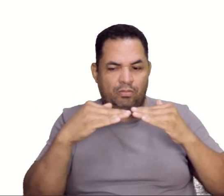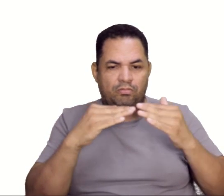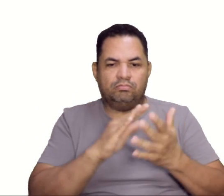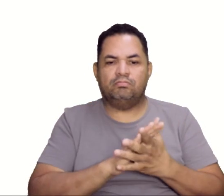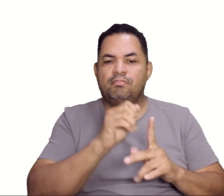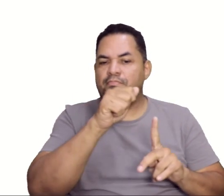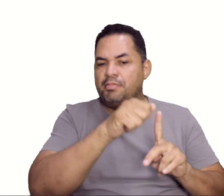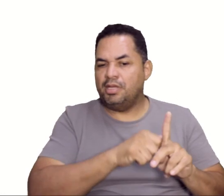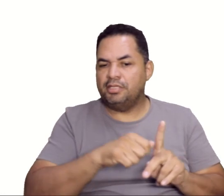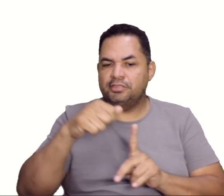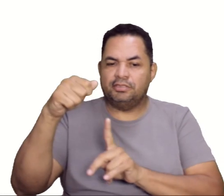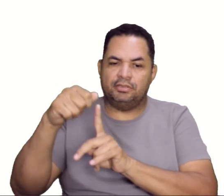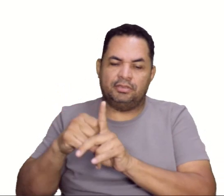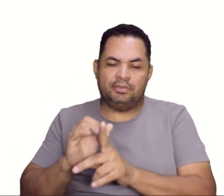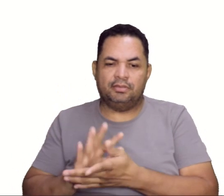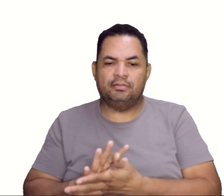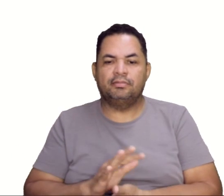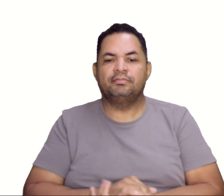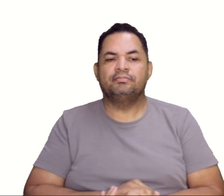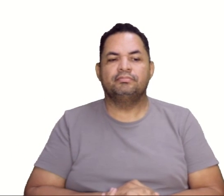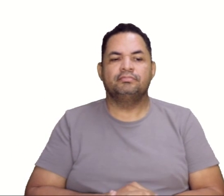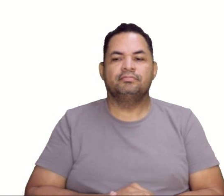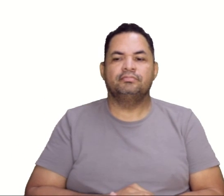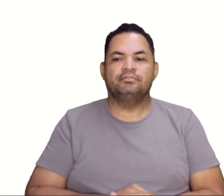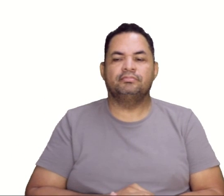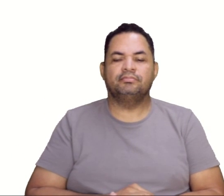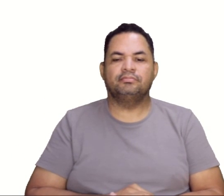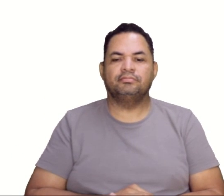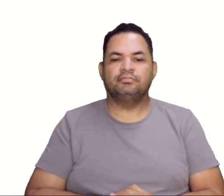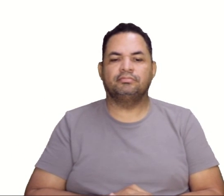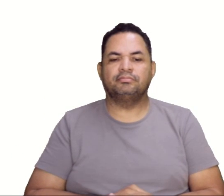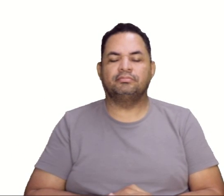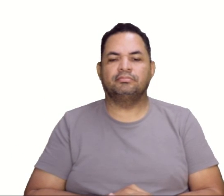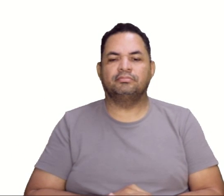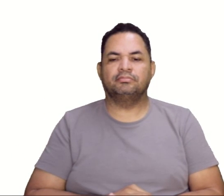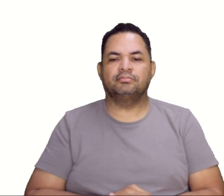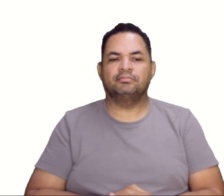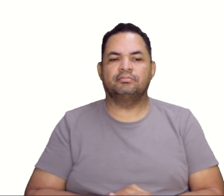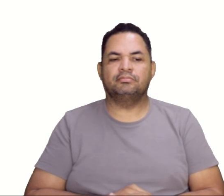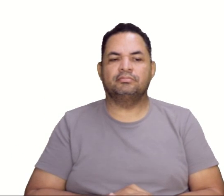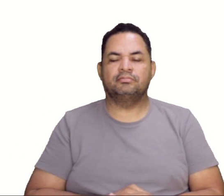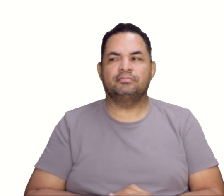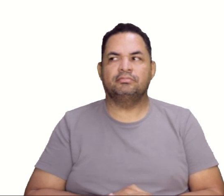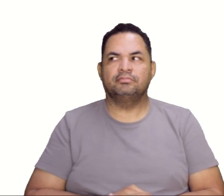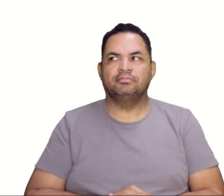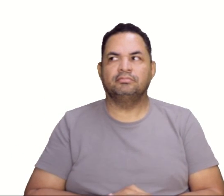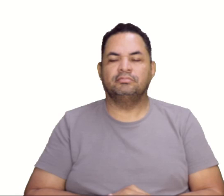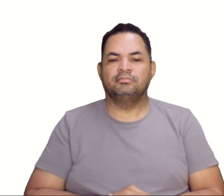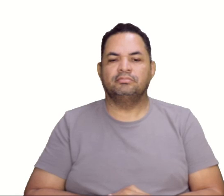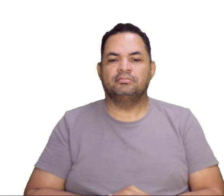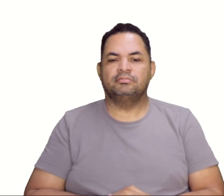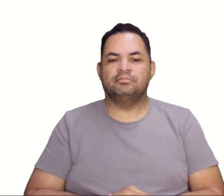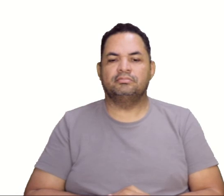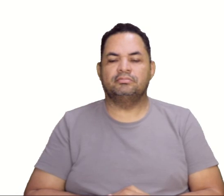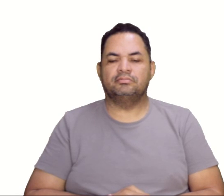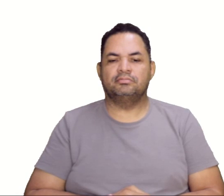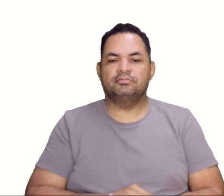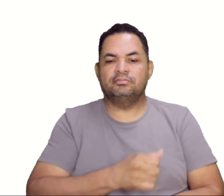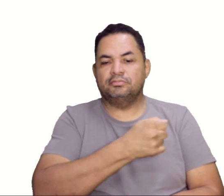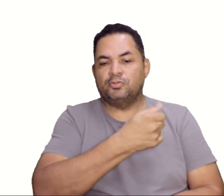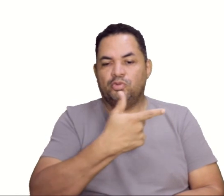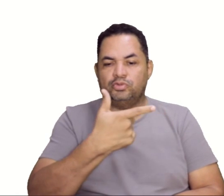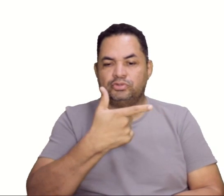não vamos lá canetinha o tempo tá em aqui tá em dois semestres um semestre e seis meses dois semestre